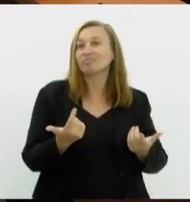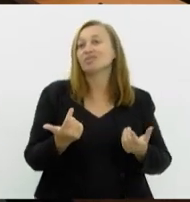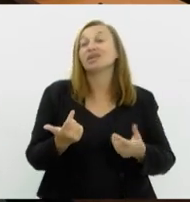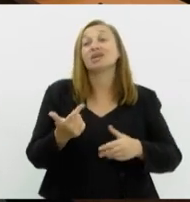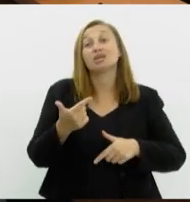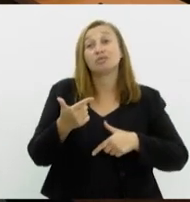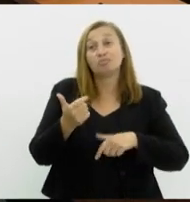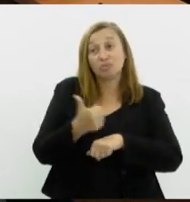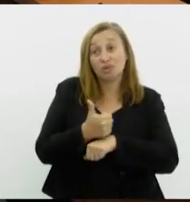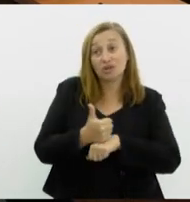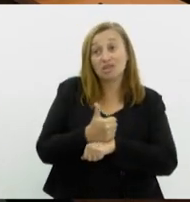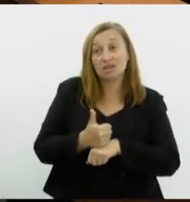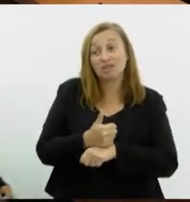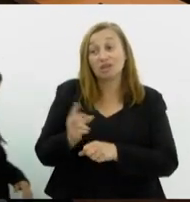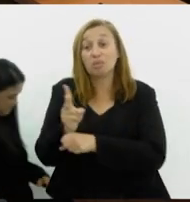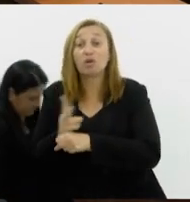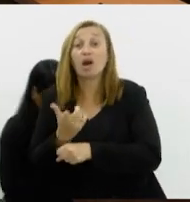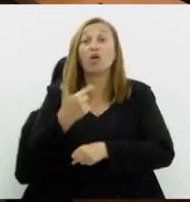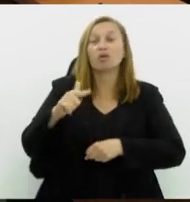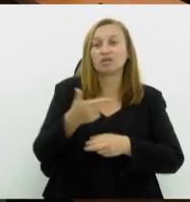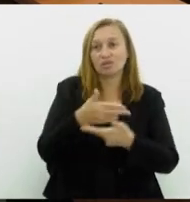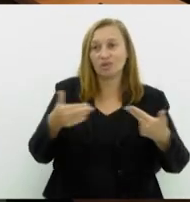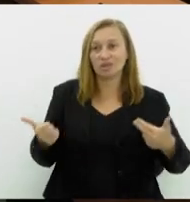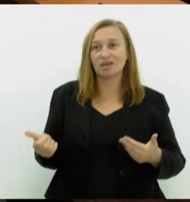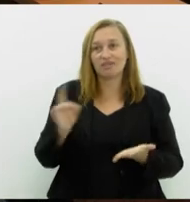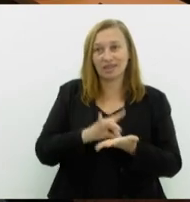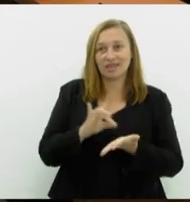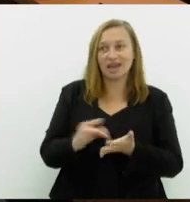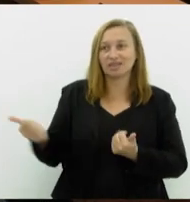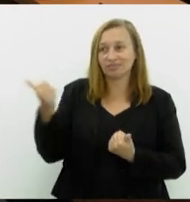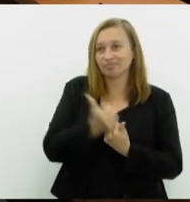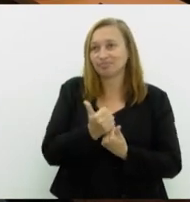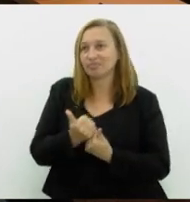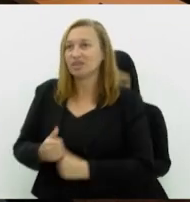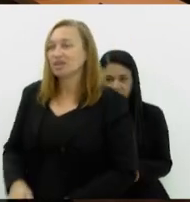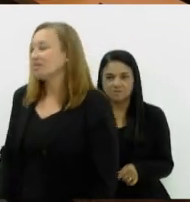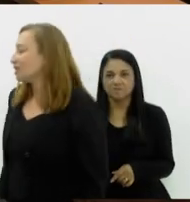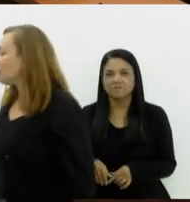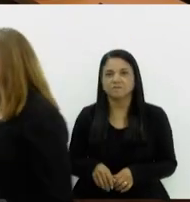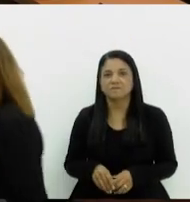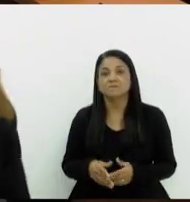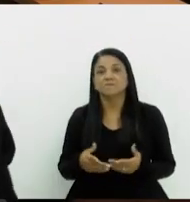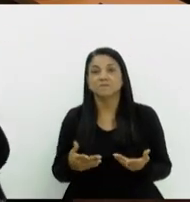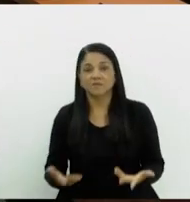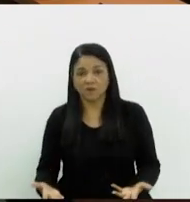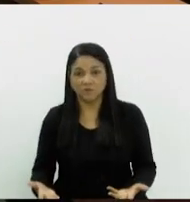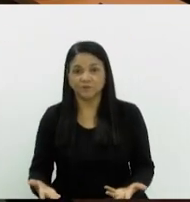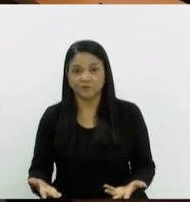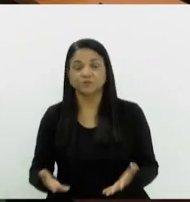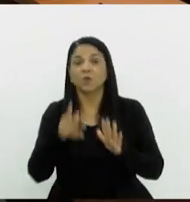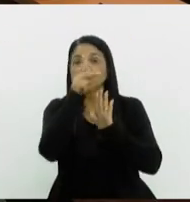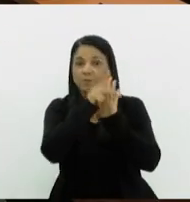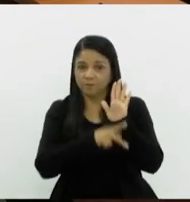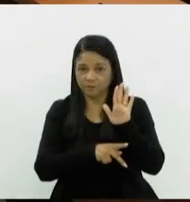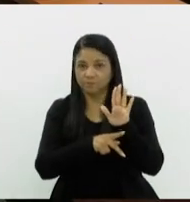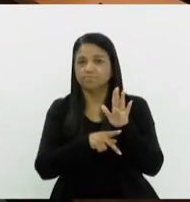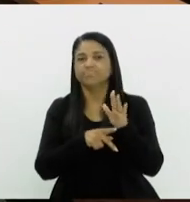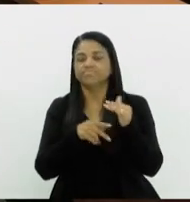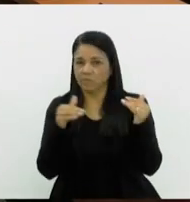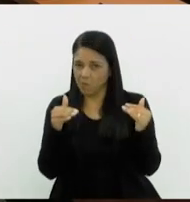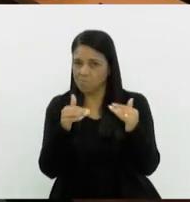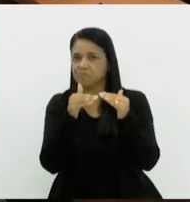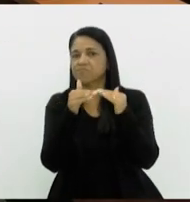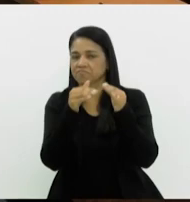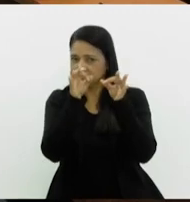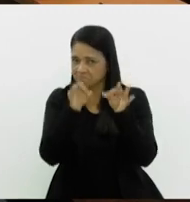Vai ter que fazer outra coisa. Essa que é a verdade. Vai ter que corromper outras pessoas. Então, o vosso projeto é pertinente.